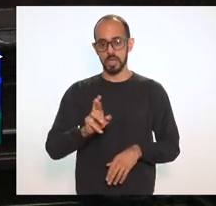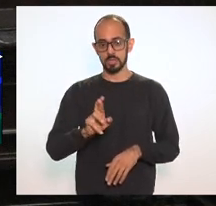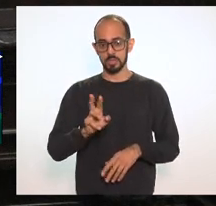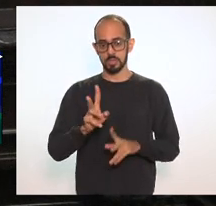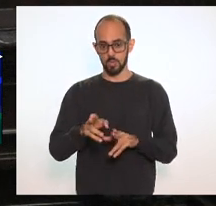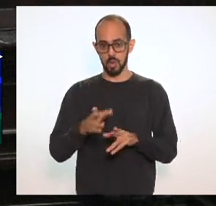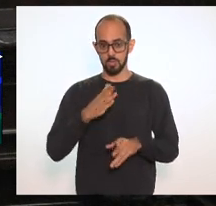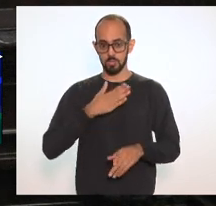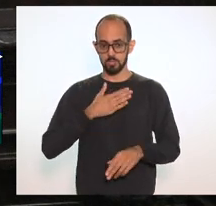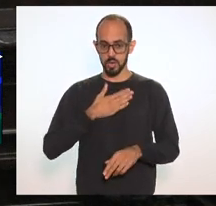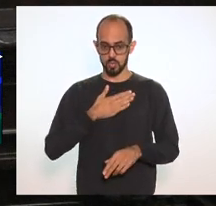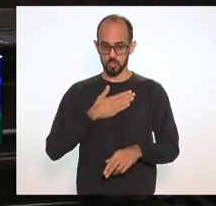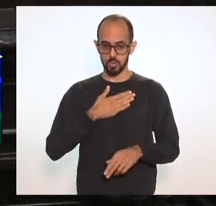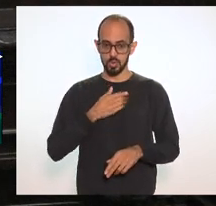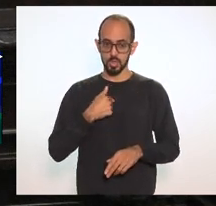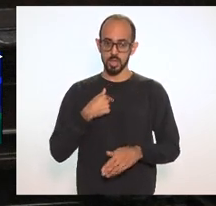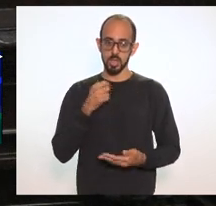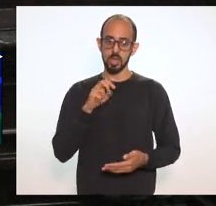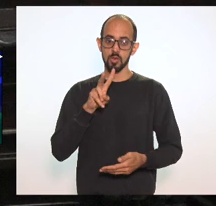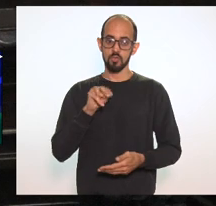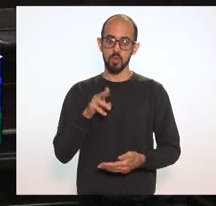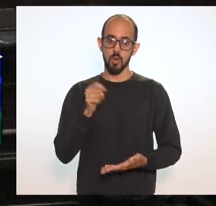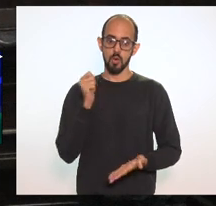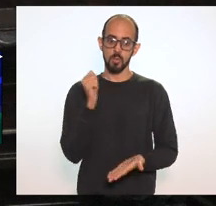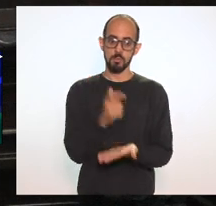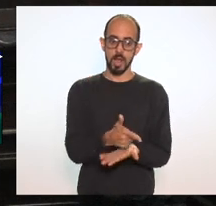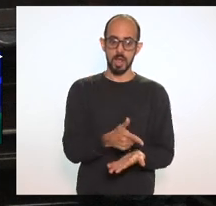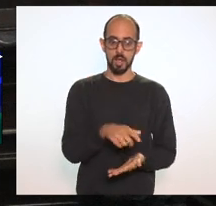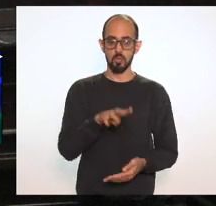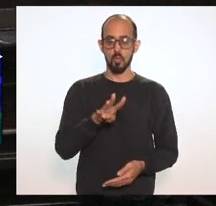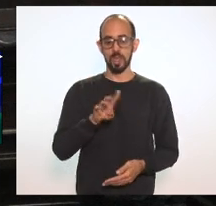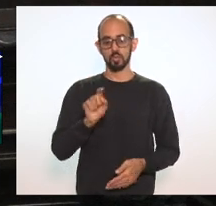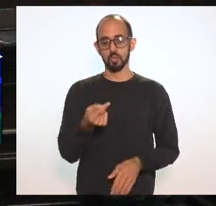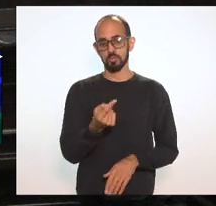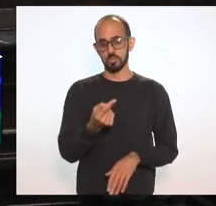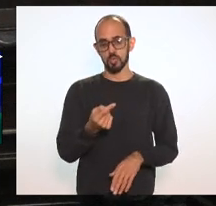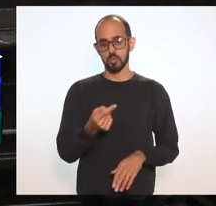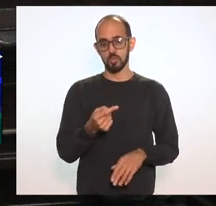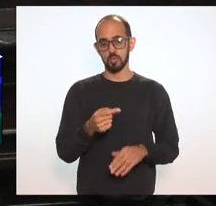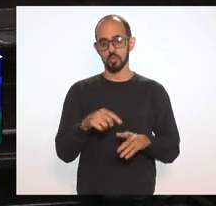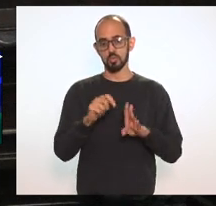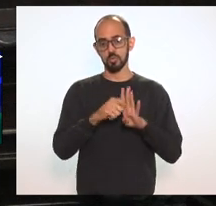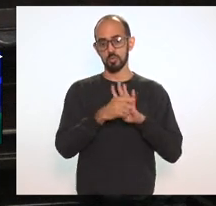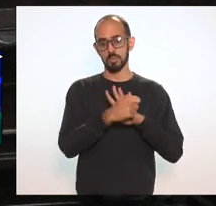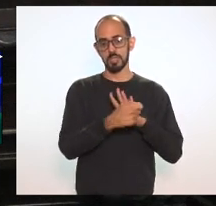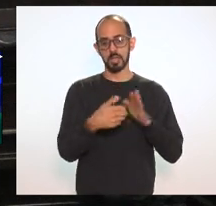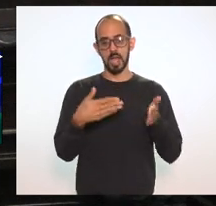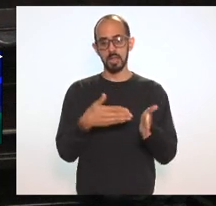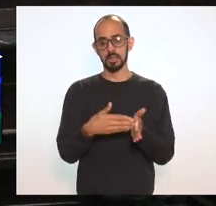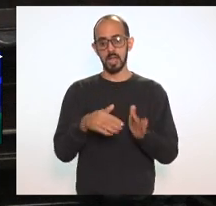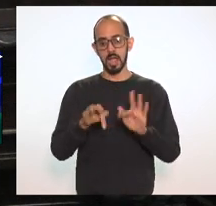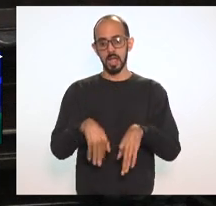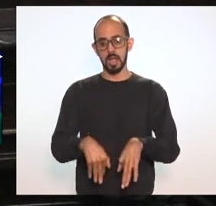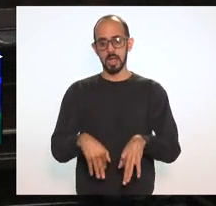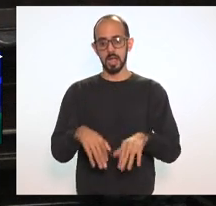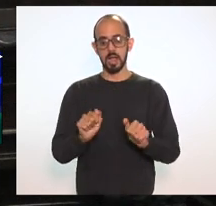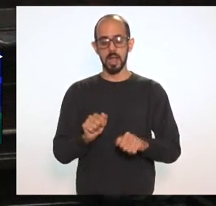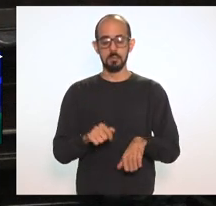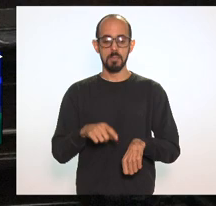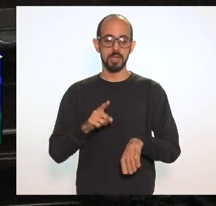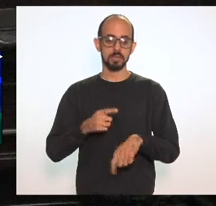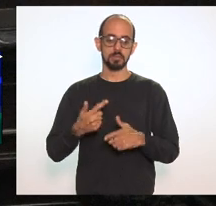aprovada eu dei contribuir com 4 mil reagir por mês até o tempo que dure a decretação do Estado de